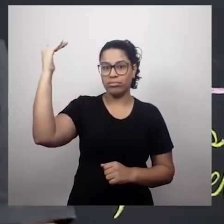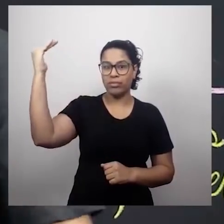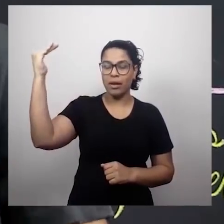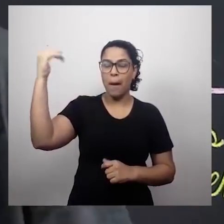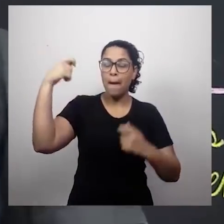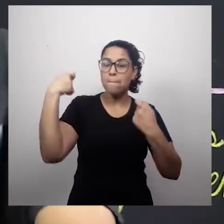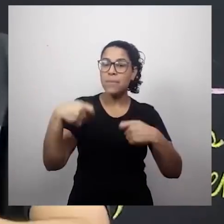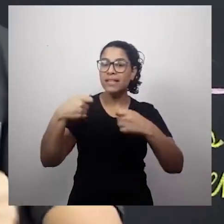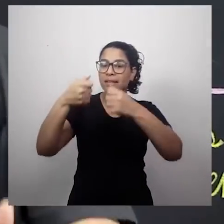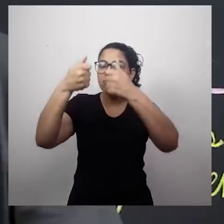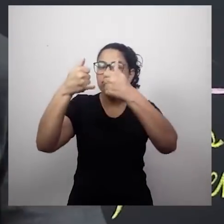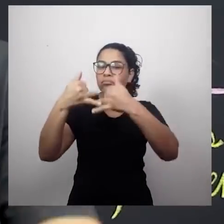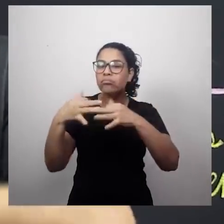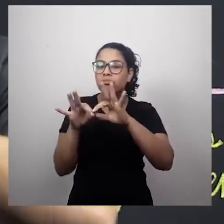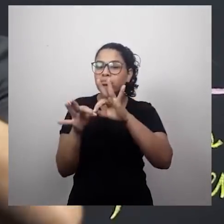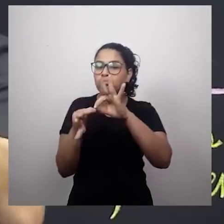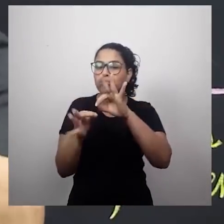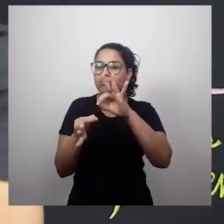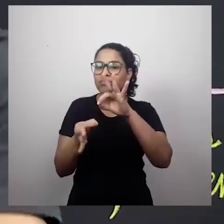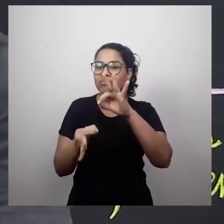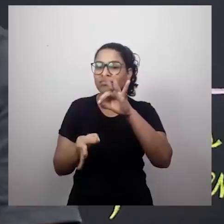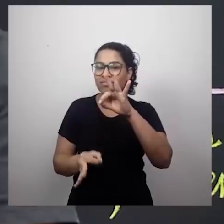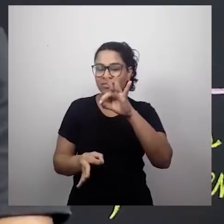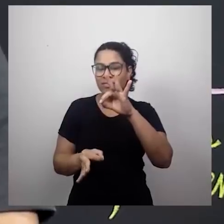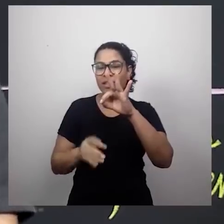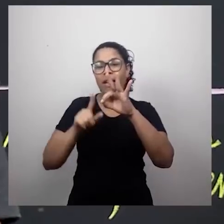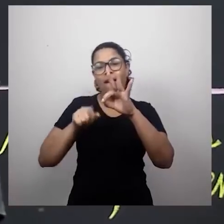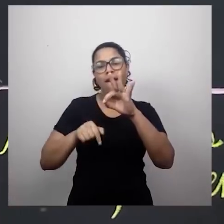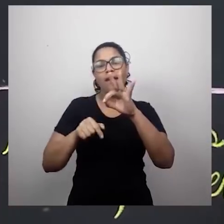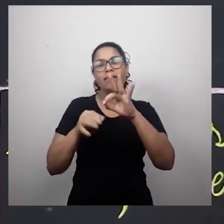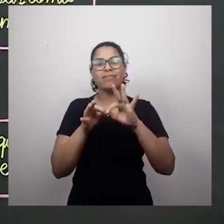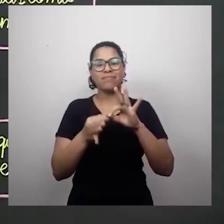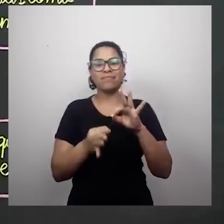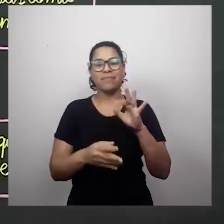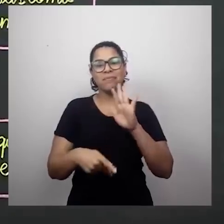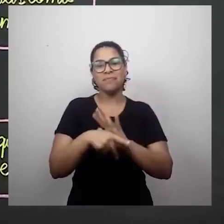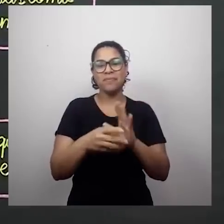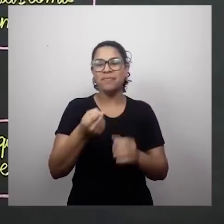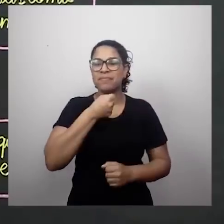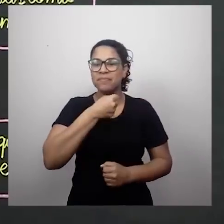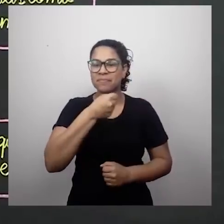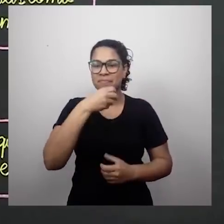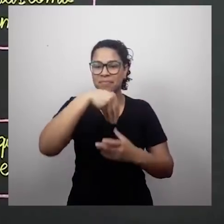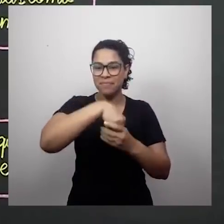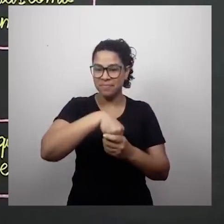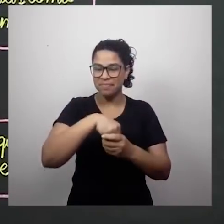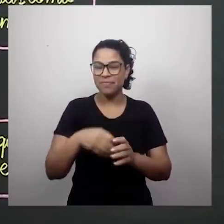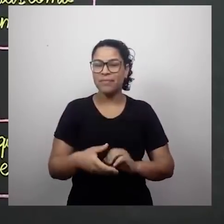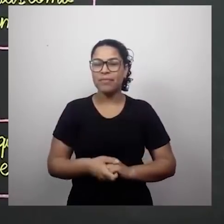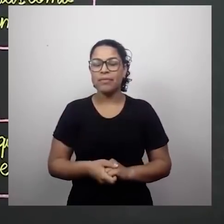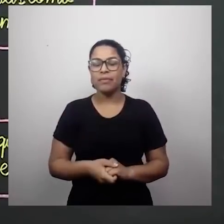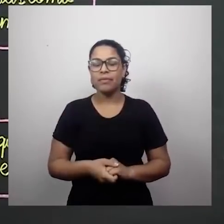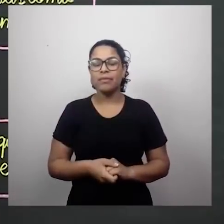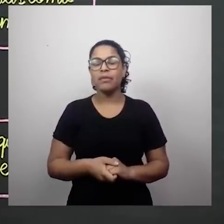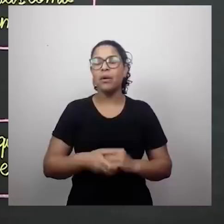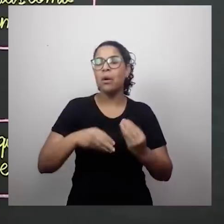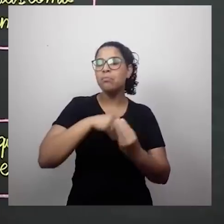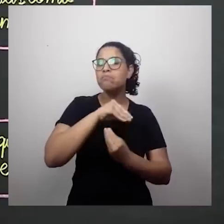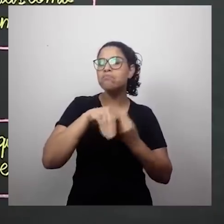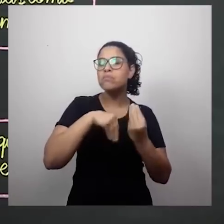que descrever detalhes dessa pessoa. Então você está usando recursos descritivos. Então há uma mescla de expor, informar,